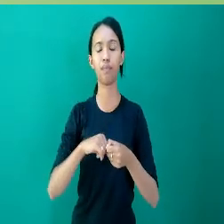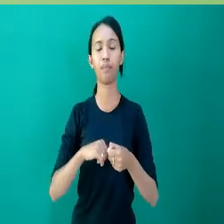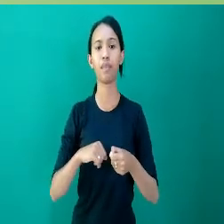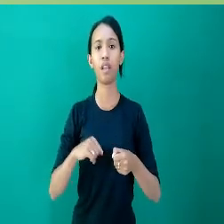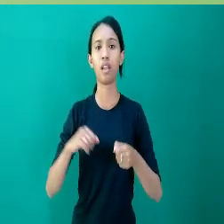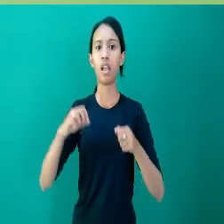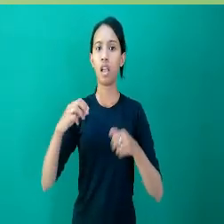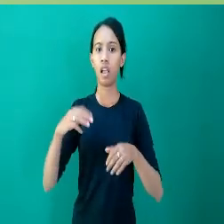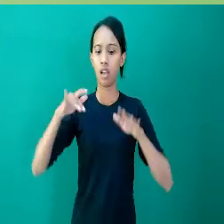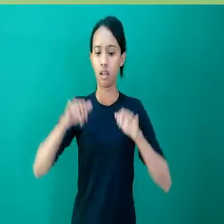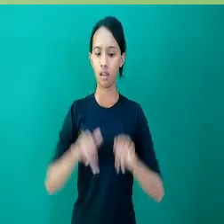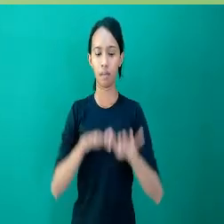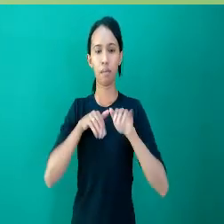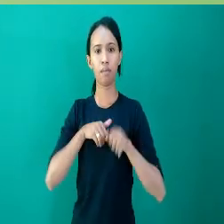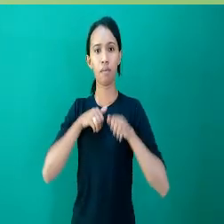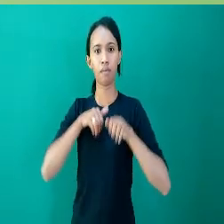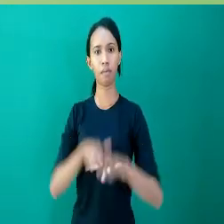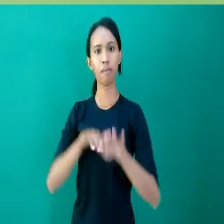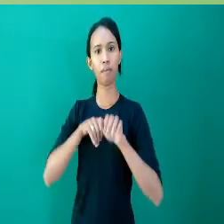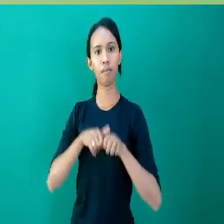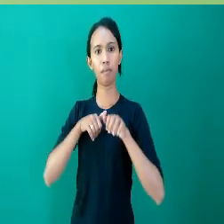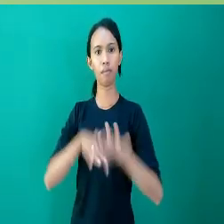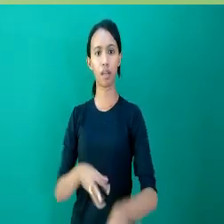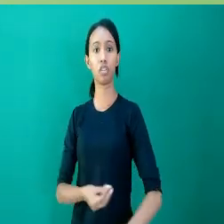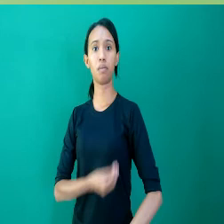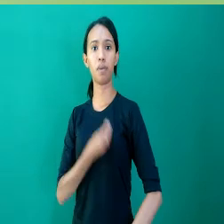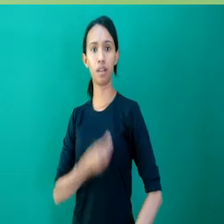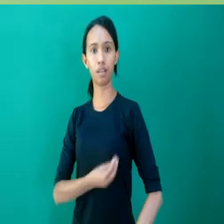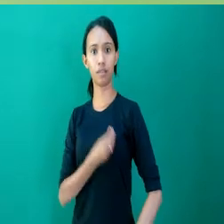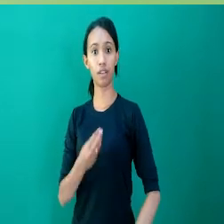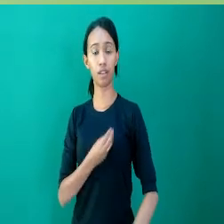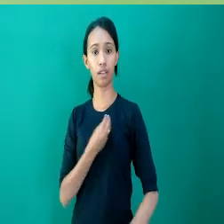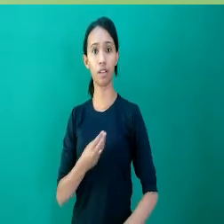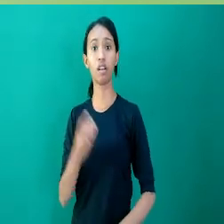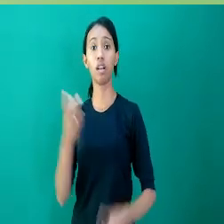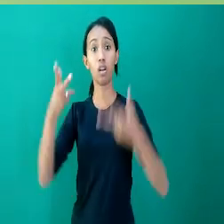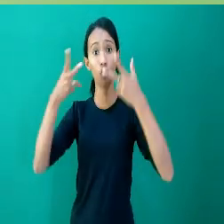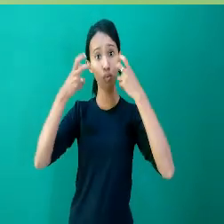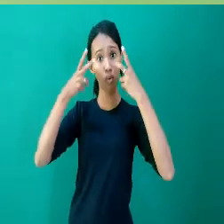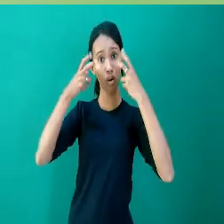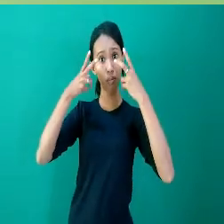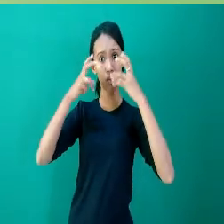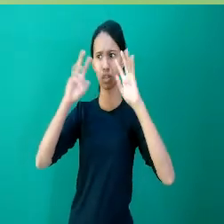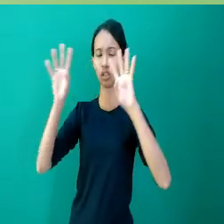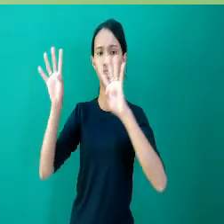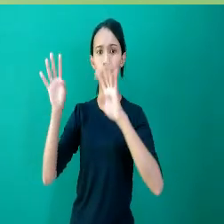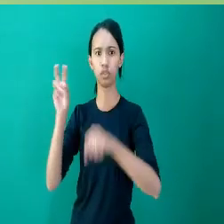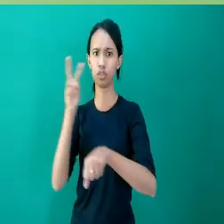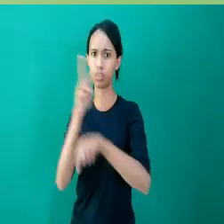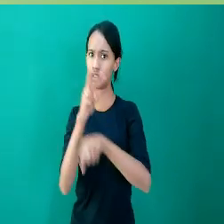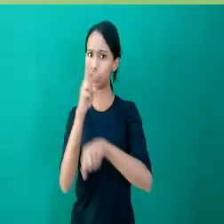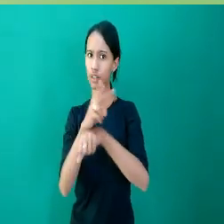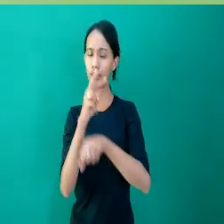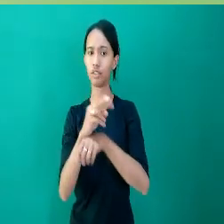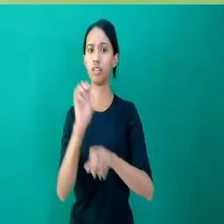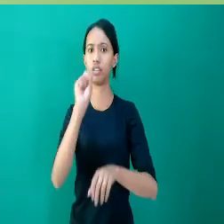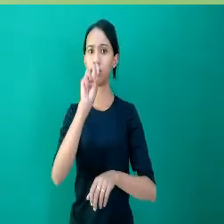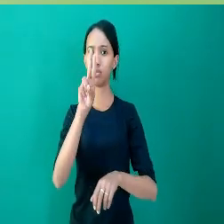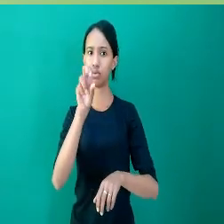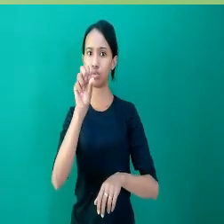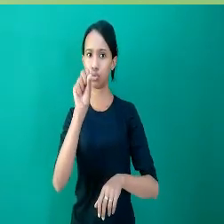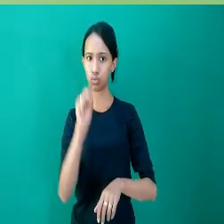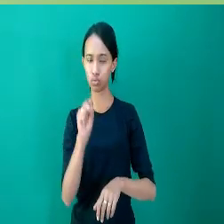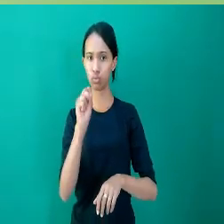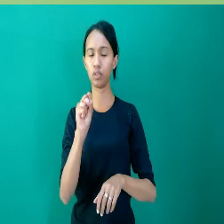hashtag Marcha pela Vida em defesa do SUS, chamando a atenção para defender o SUS, para revogar a emenda constitucional